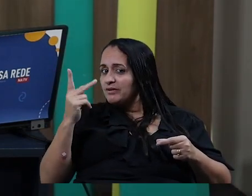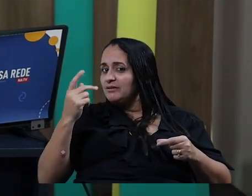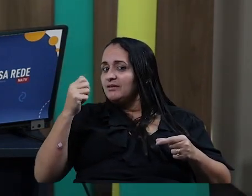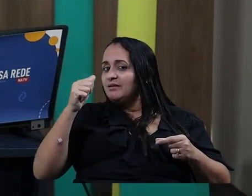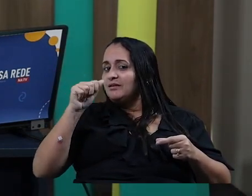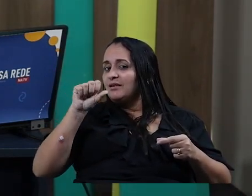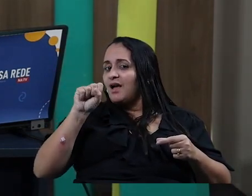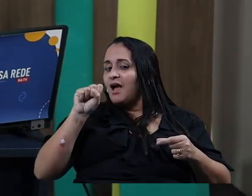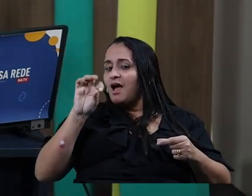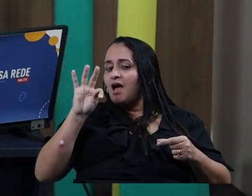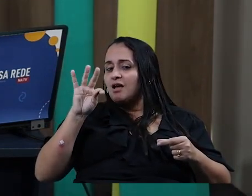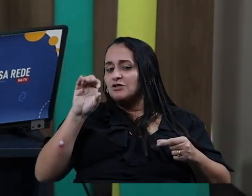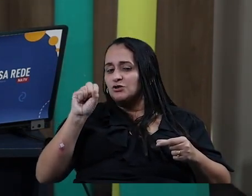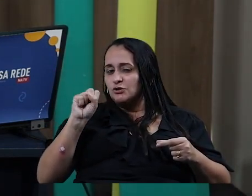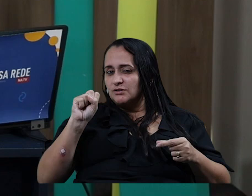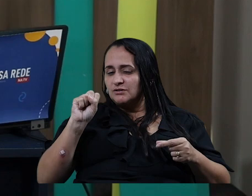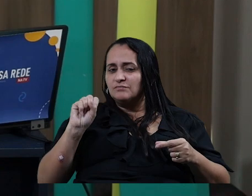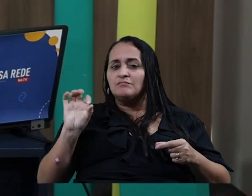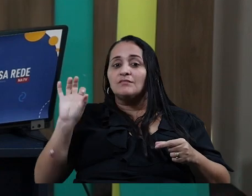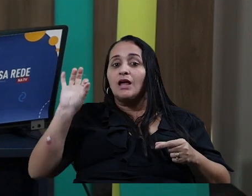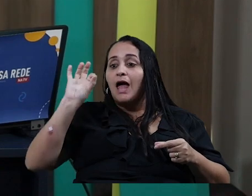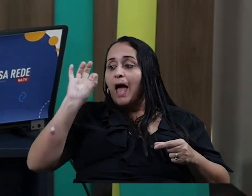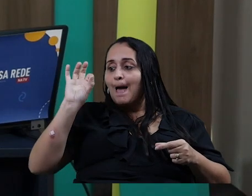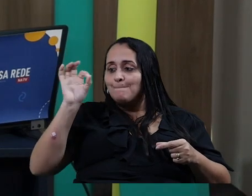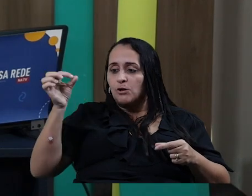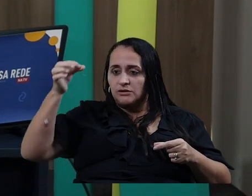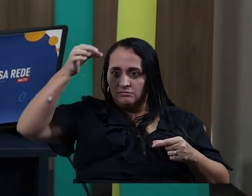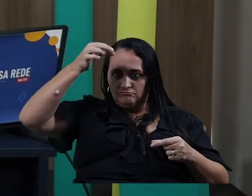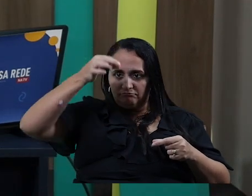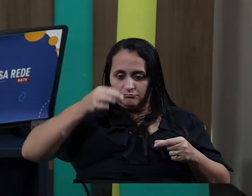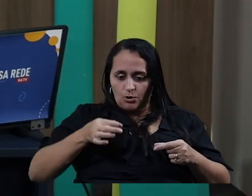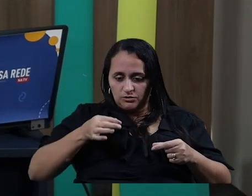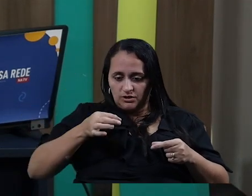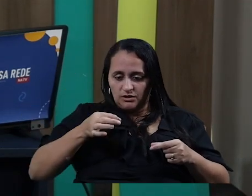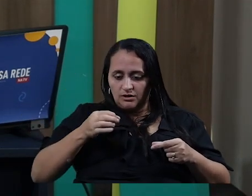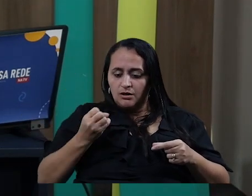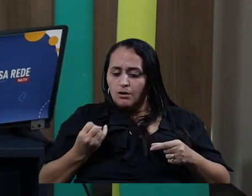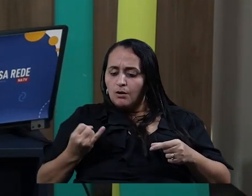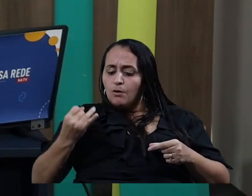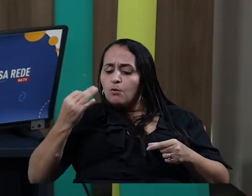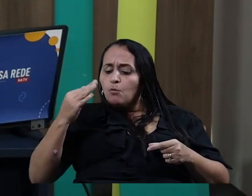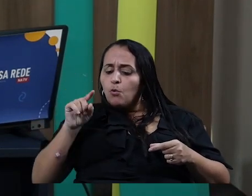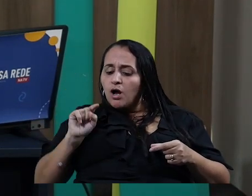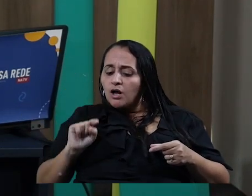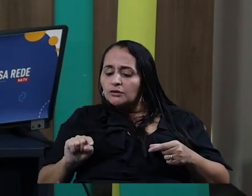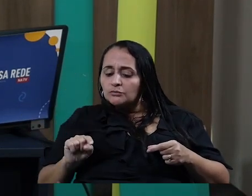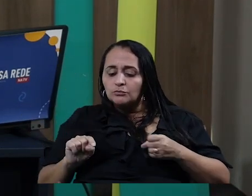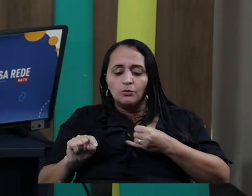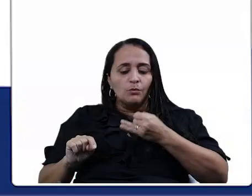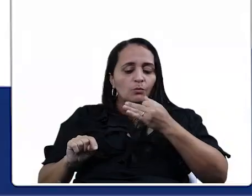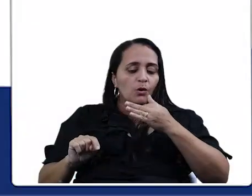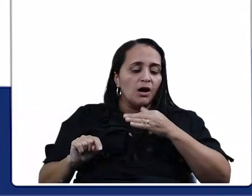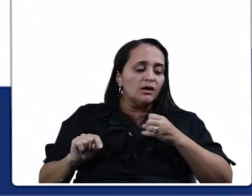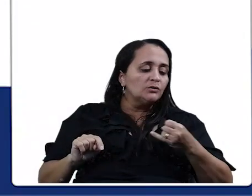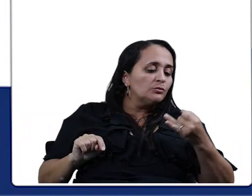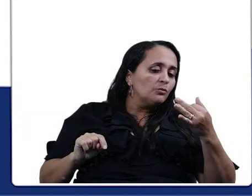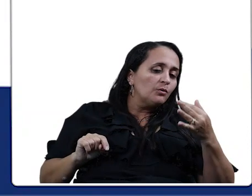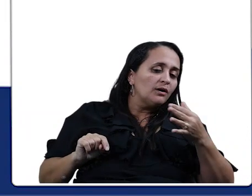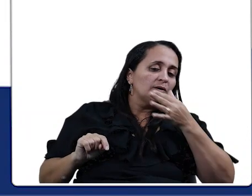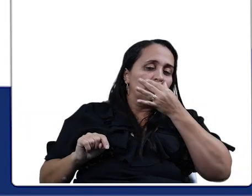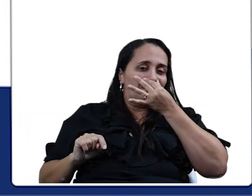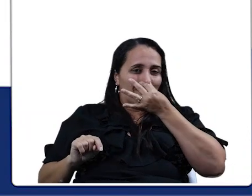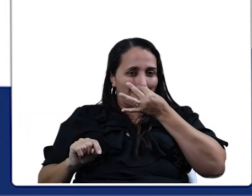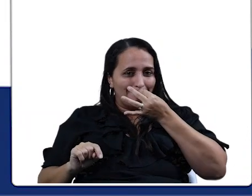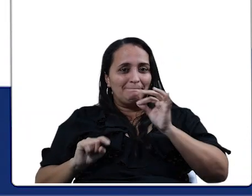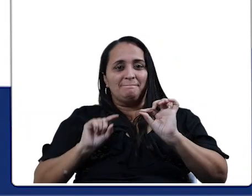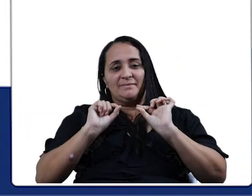argola e cada argola tem que corresponder ao número daquela posição, tá bom?